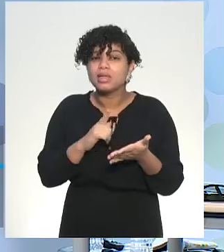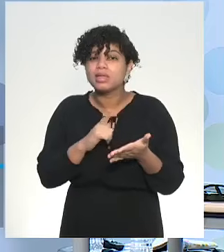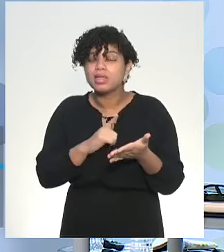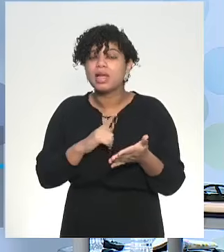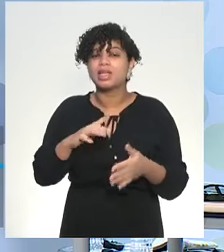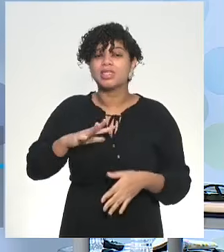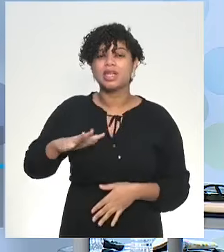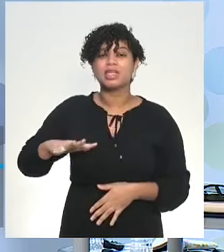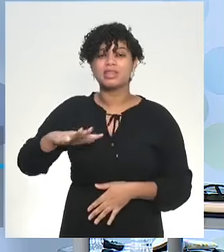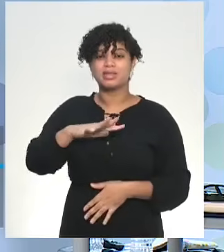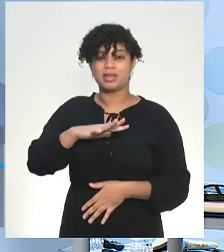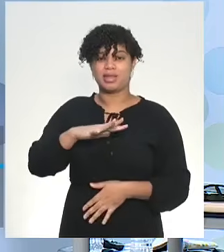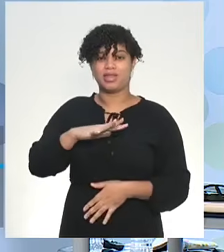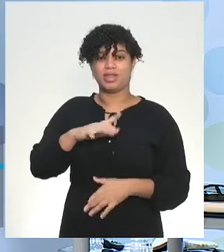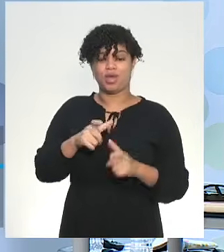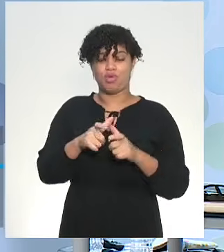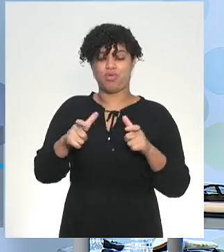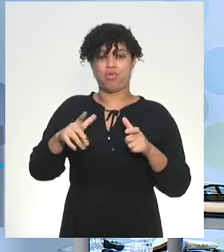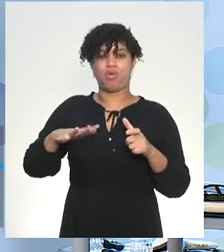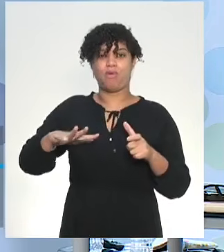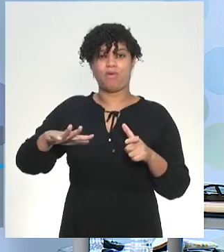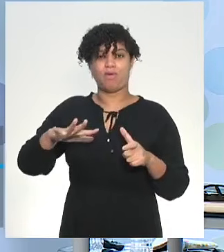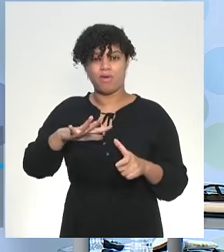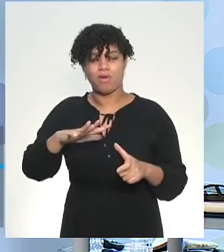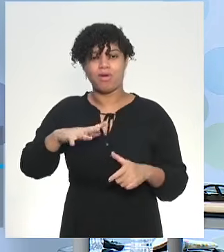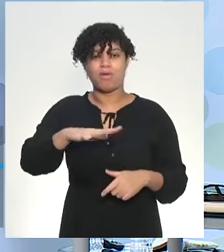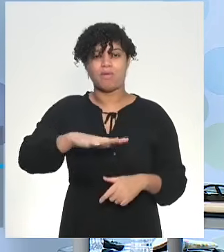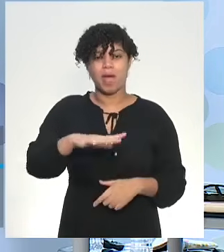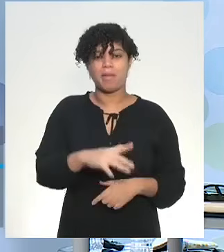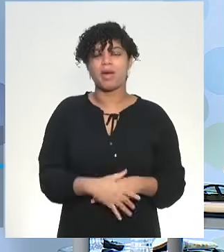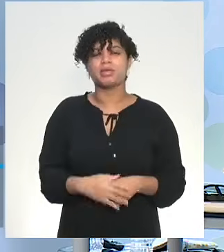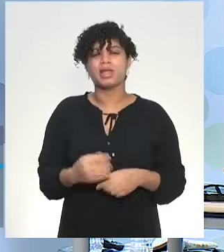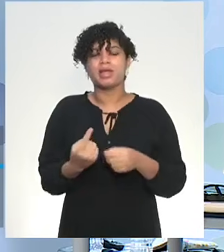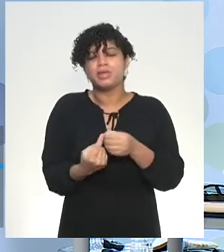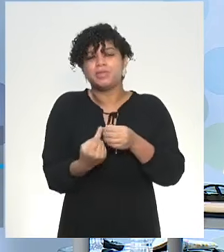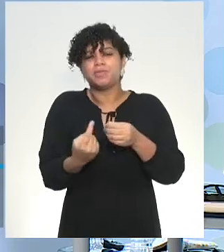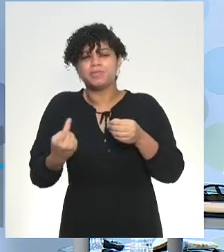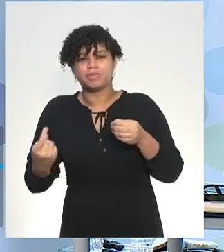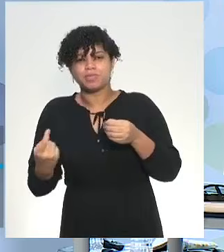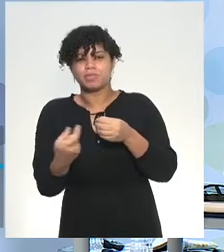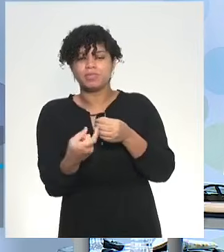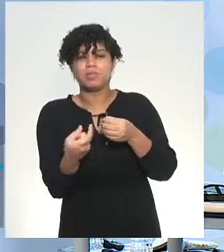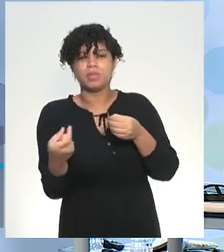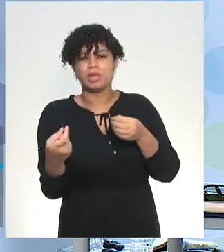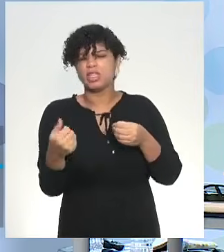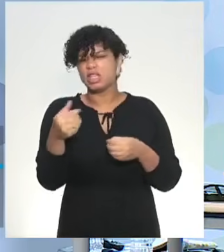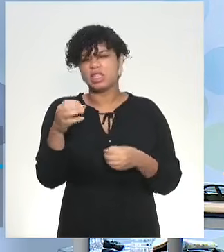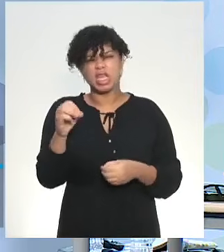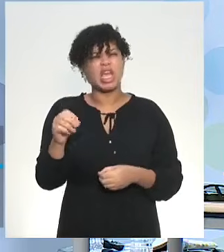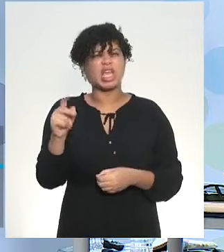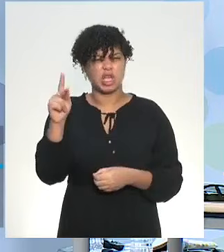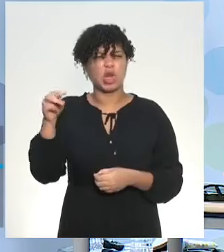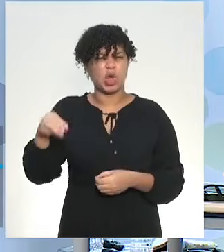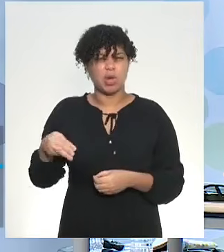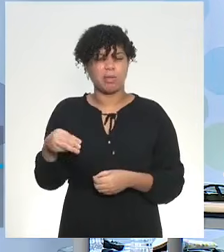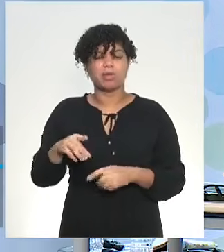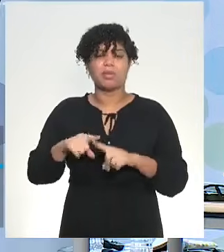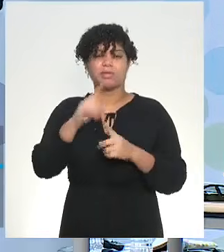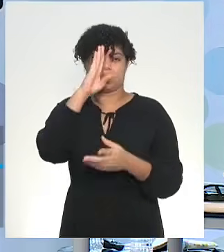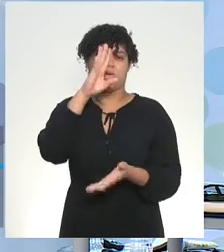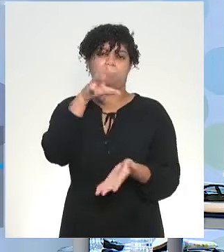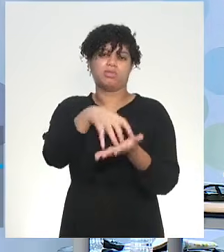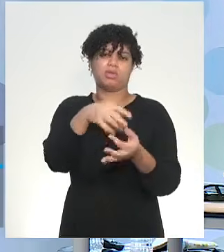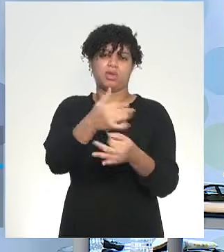a 400, 500 quilômetros aí, do grande centro, que é a cidade de São Paulo. Então, aí vai ter uma outra formação que o